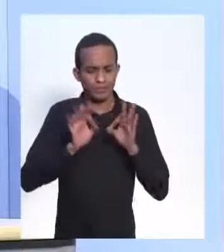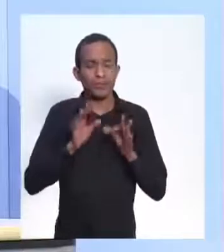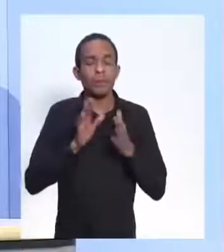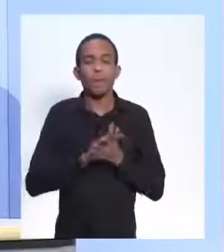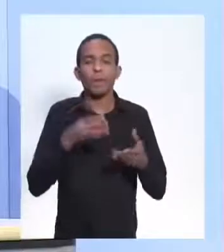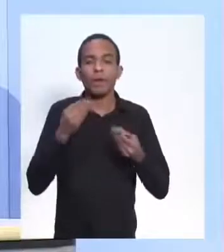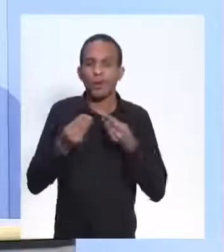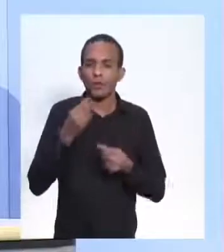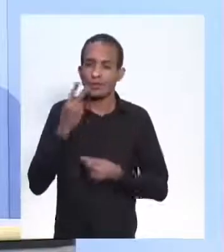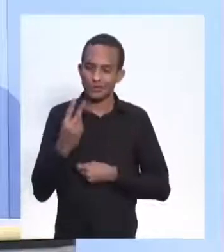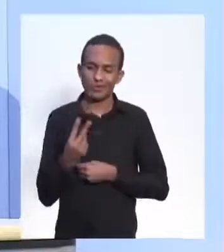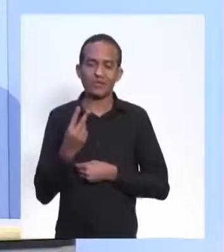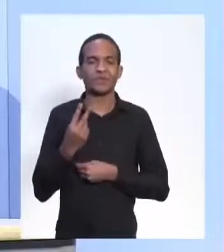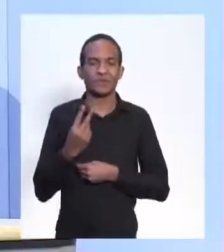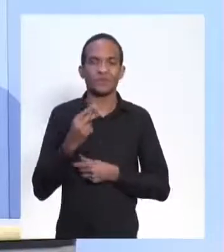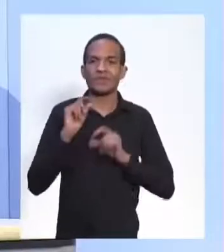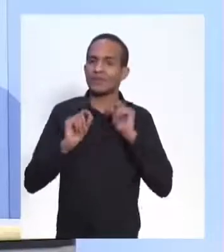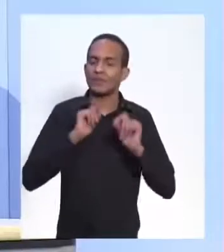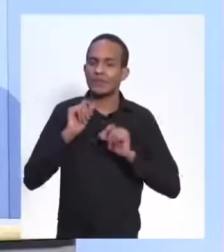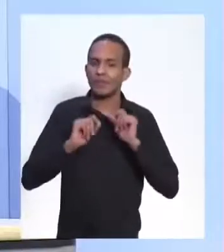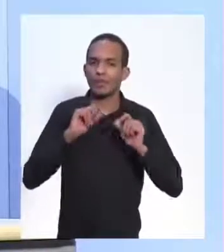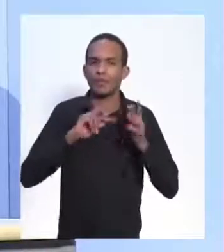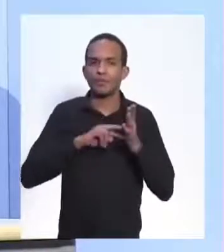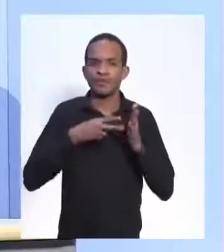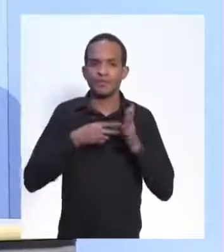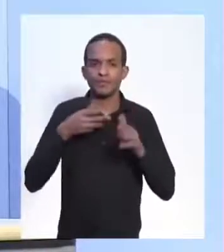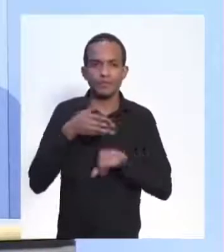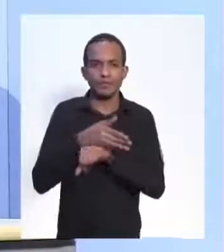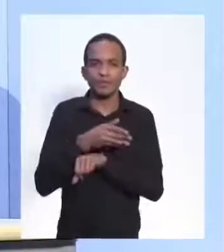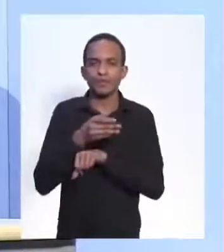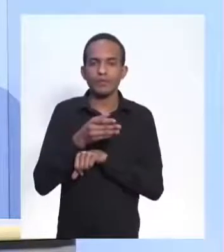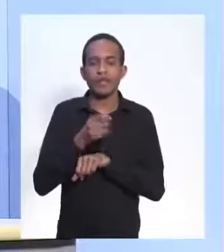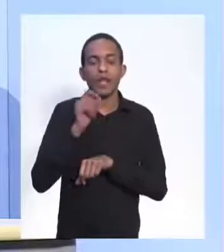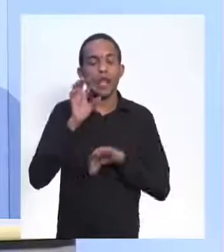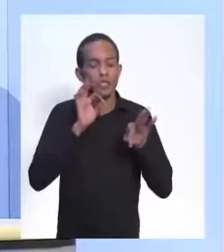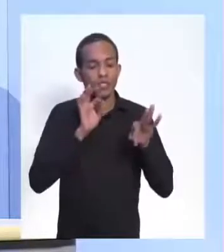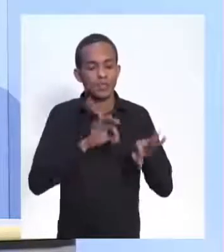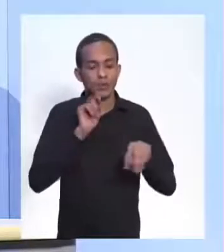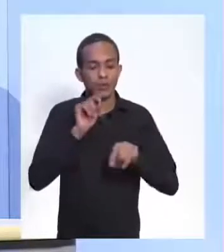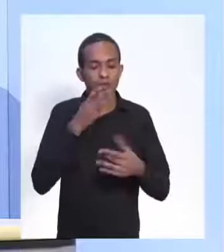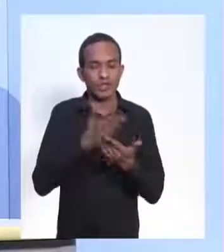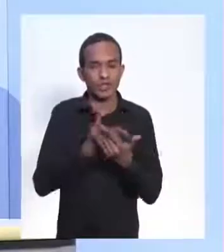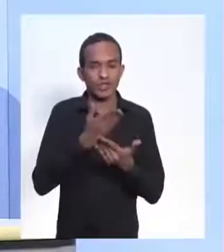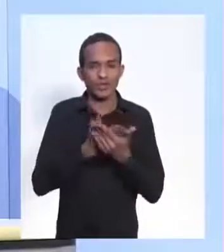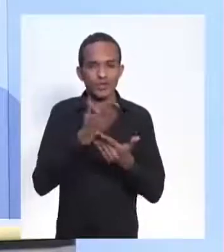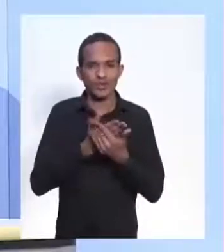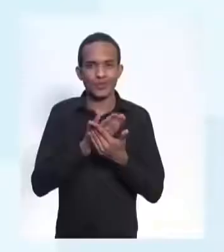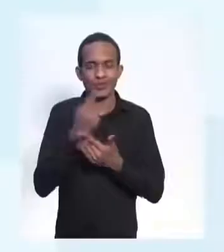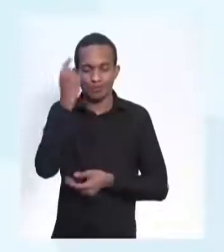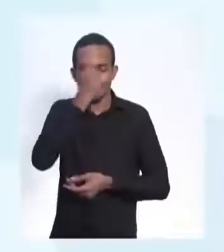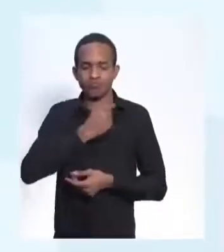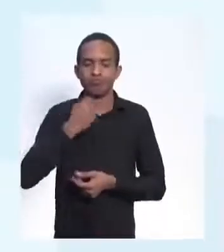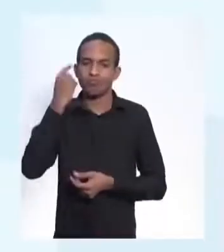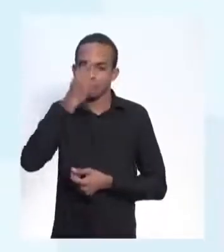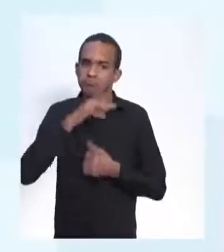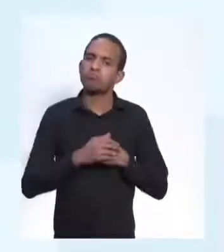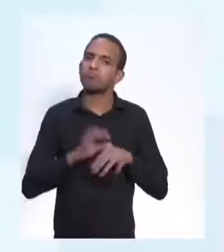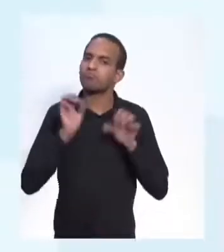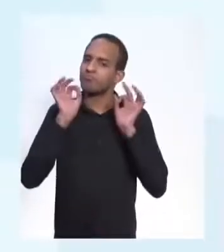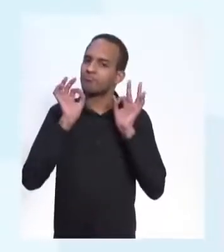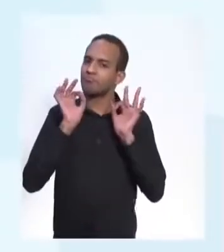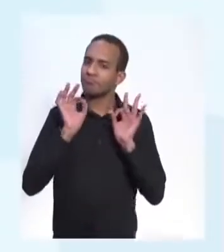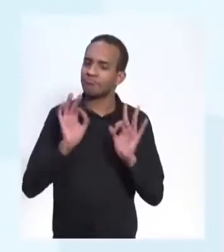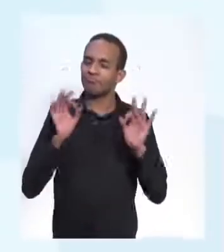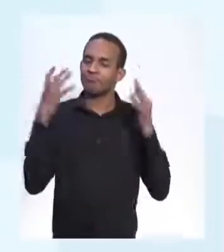escreveu 2, né? Que seria, né? A nossa entrada 2 seria a técnica que estuda os traços do rosto. Muito bem,